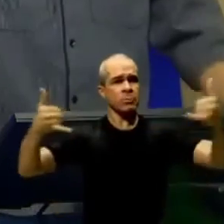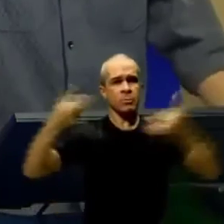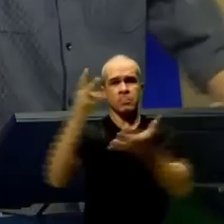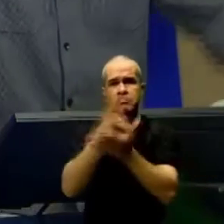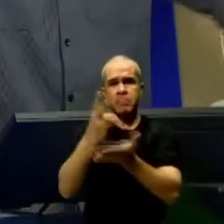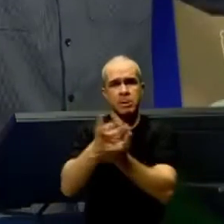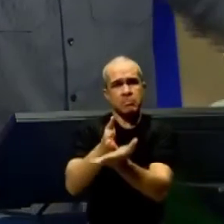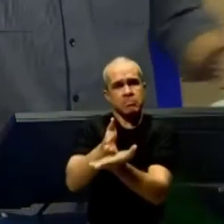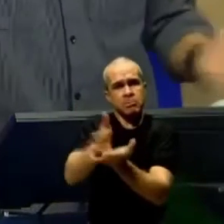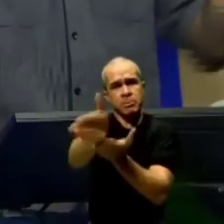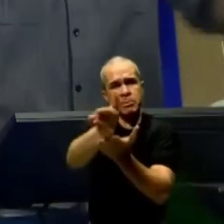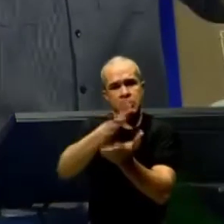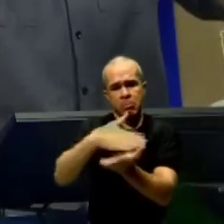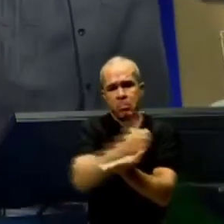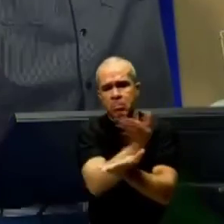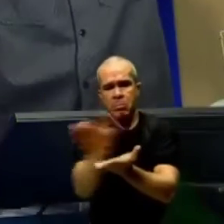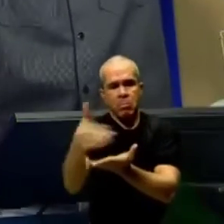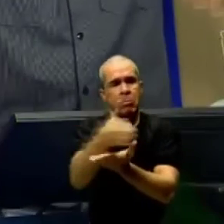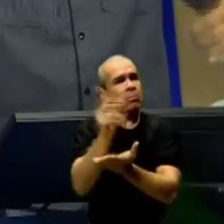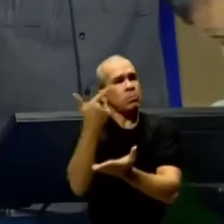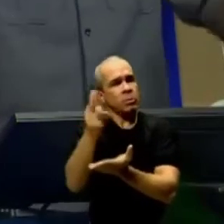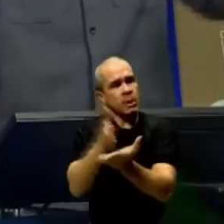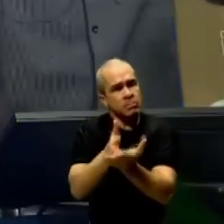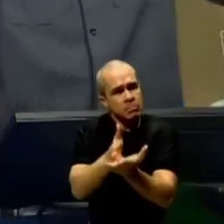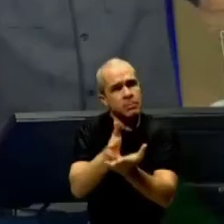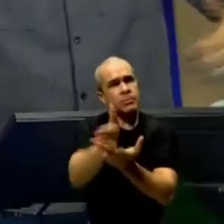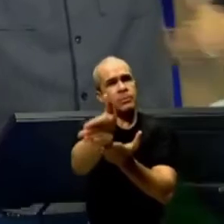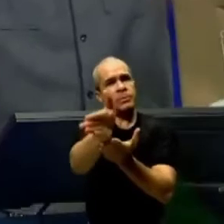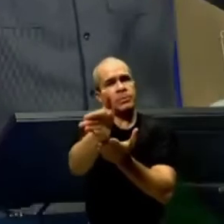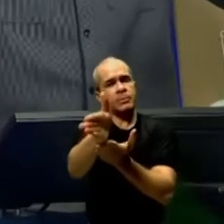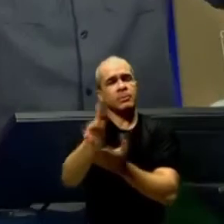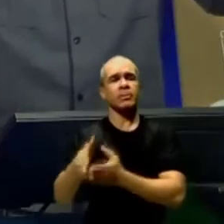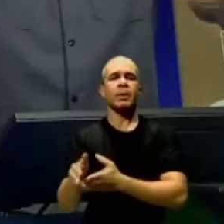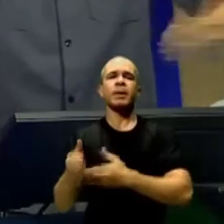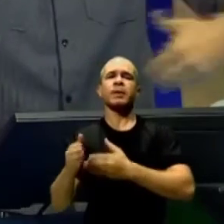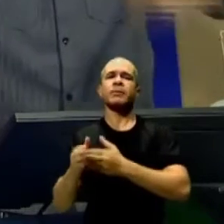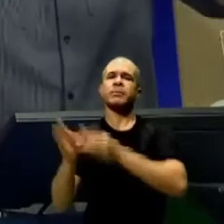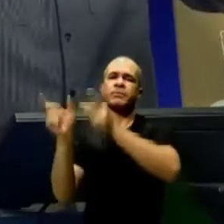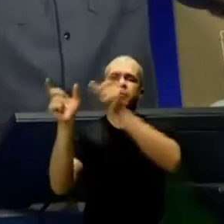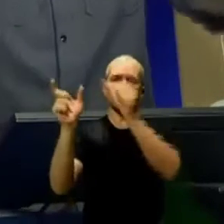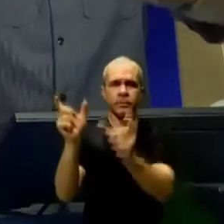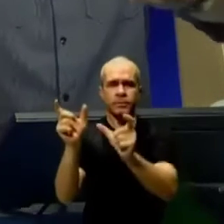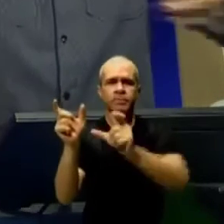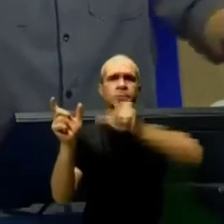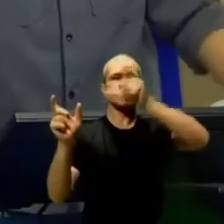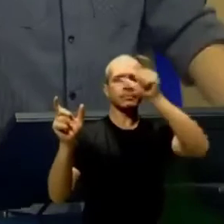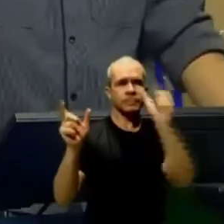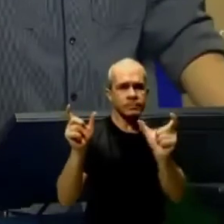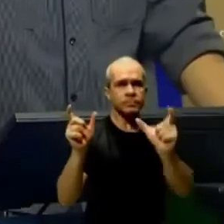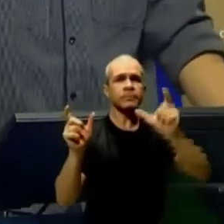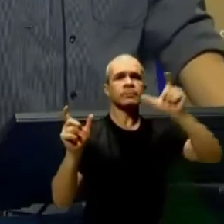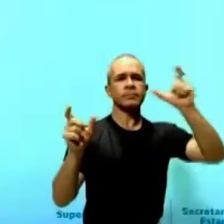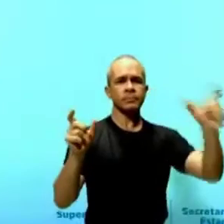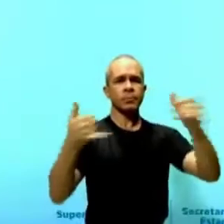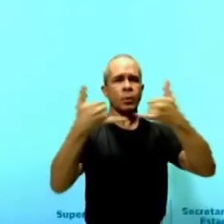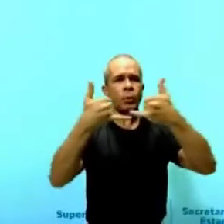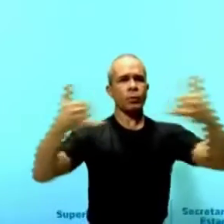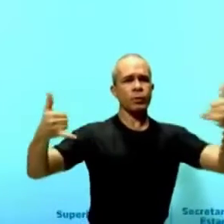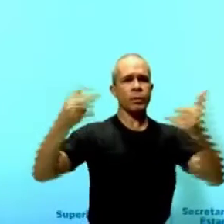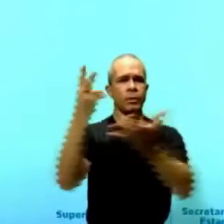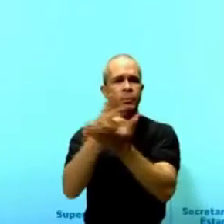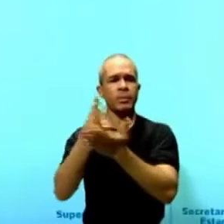linha reta aí, ou em sequência, Passa pelo R1, depois em 2, depois em 3. No caso, é